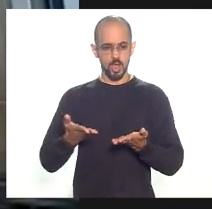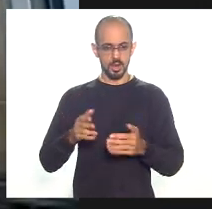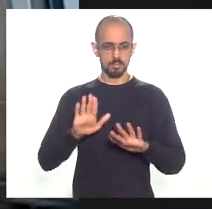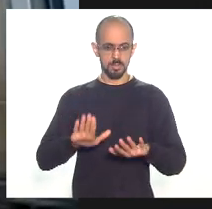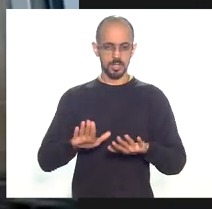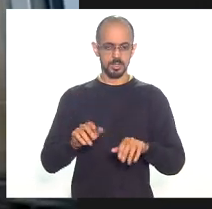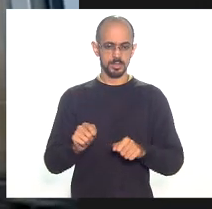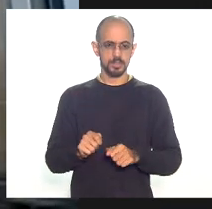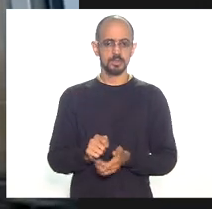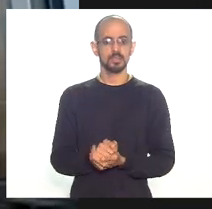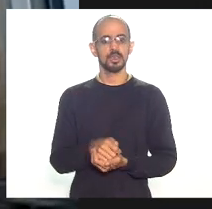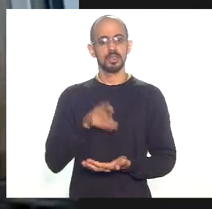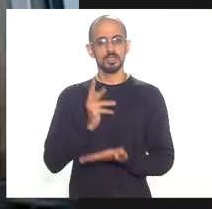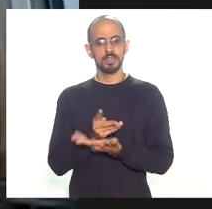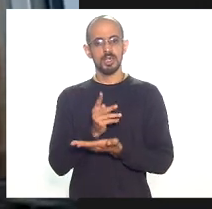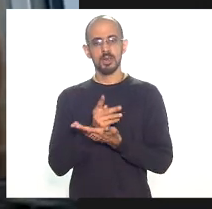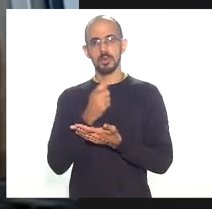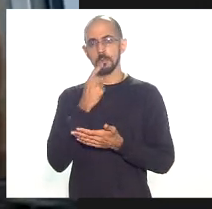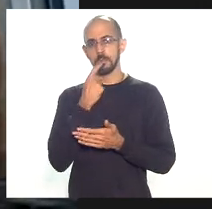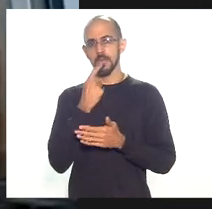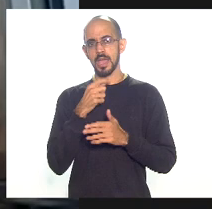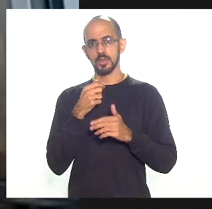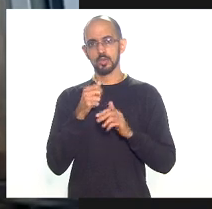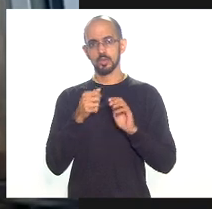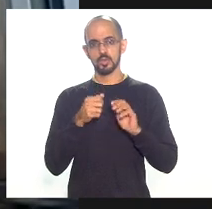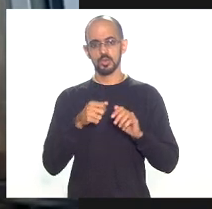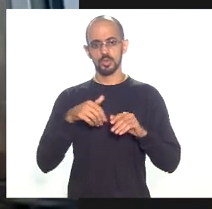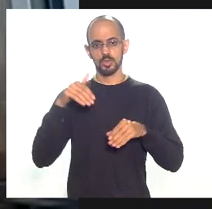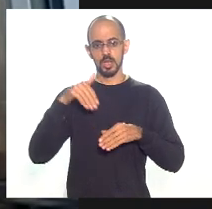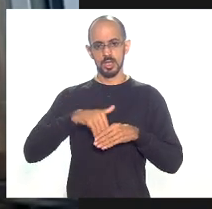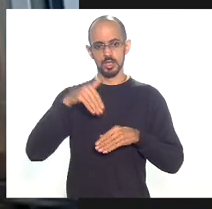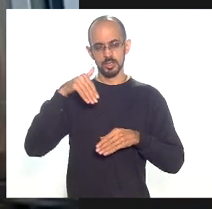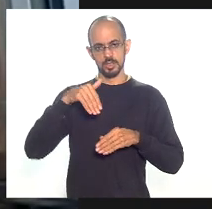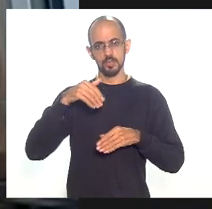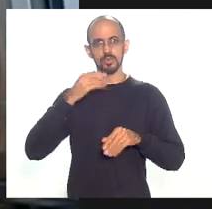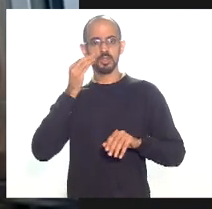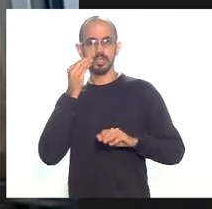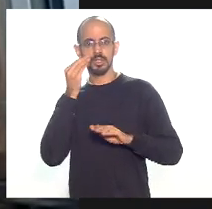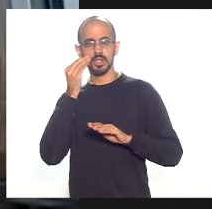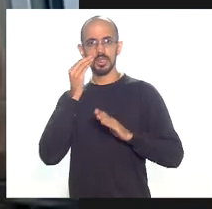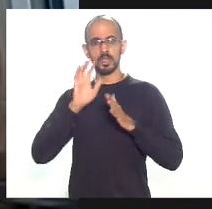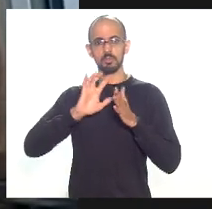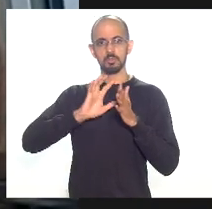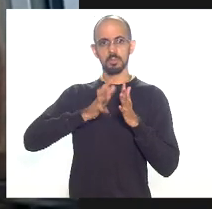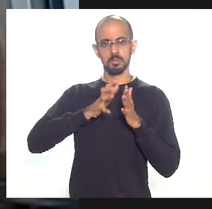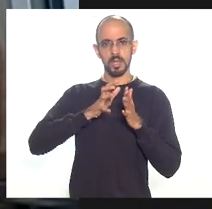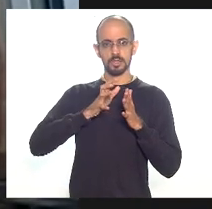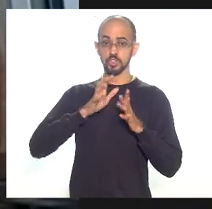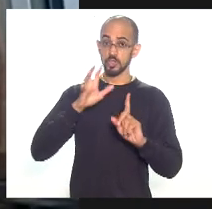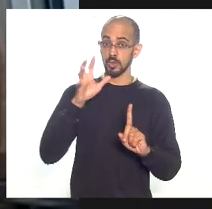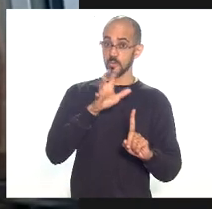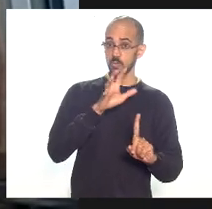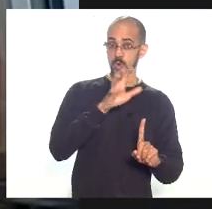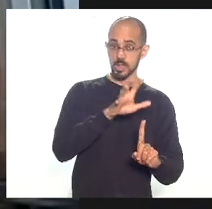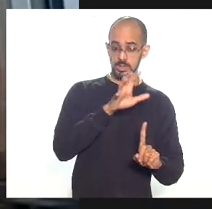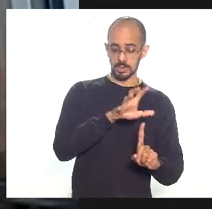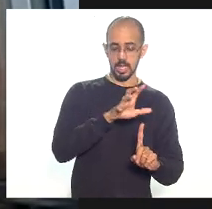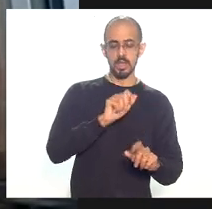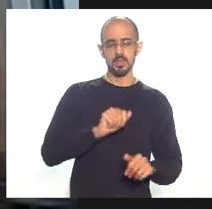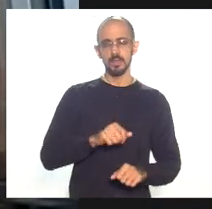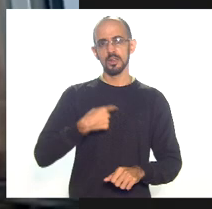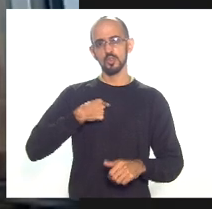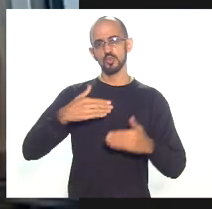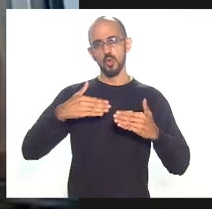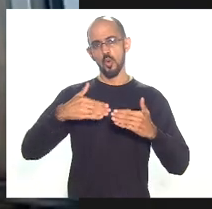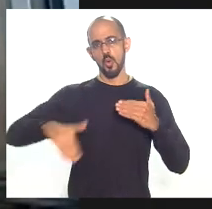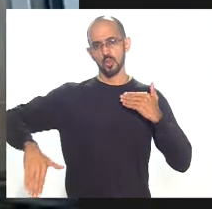próximo sempre das eleições sempre tenta-se partidarizar a escola influenciar com a questão do partido político isso eu sou